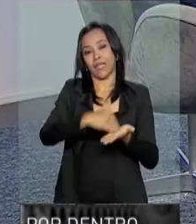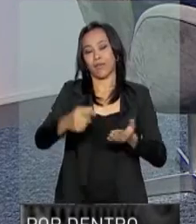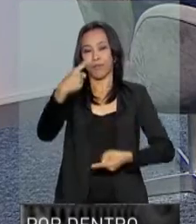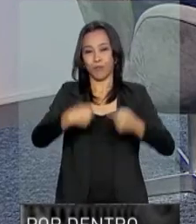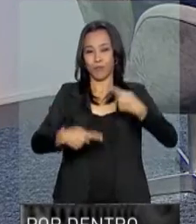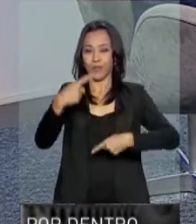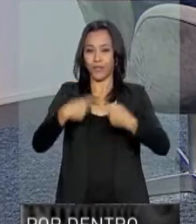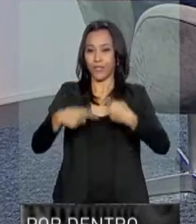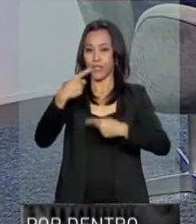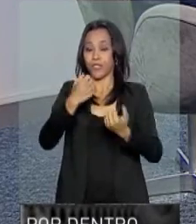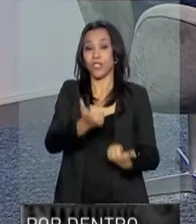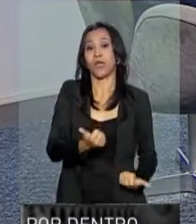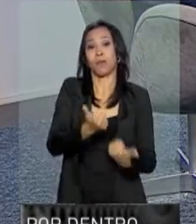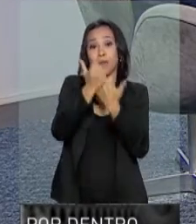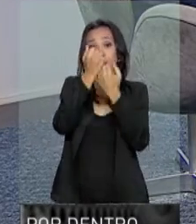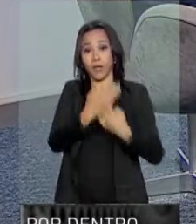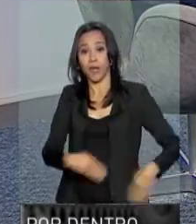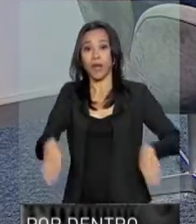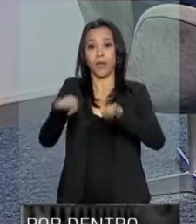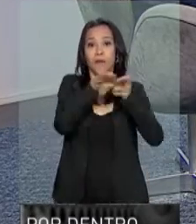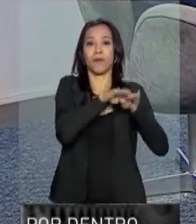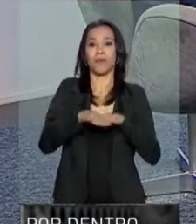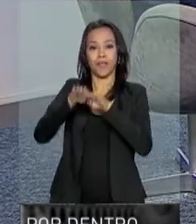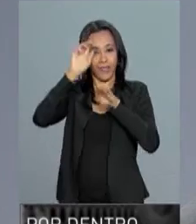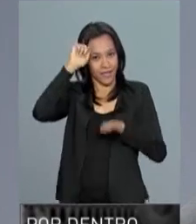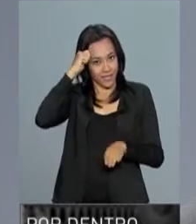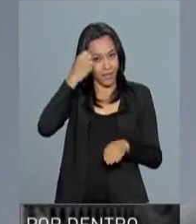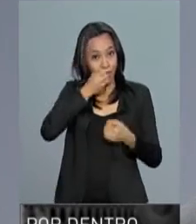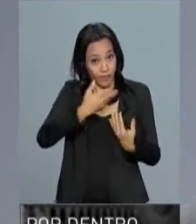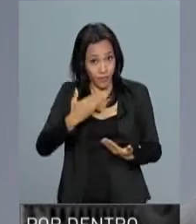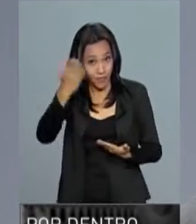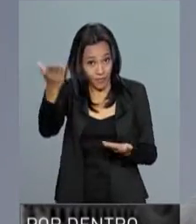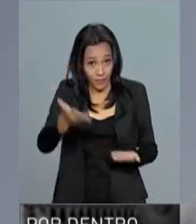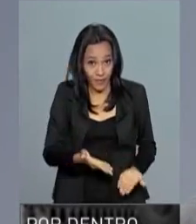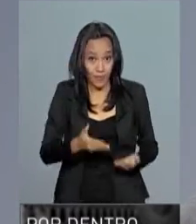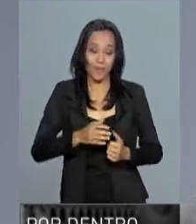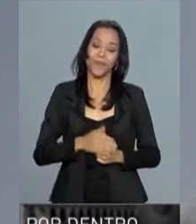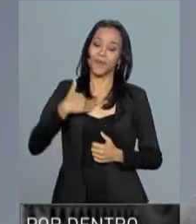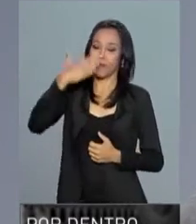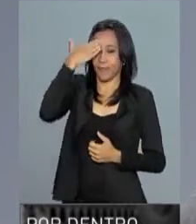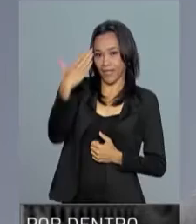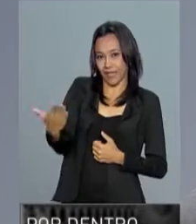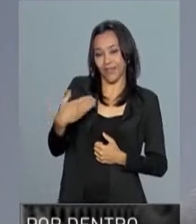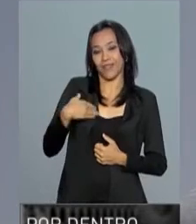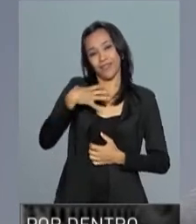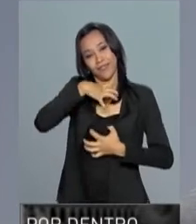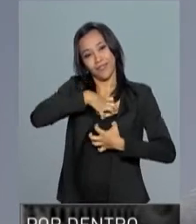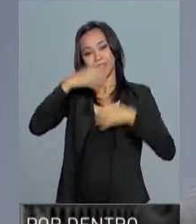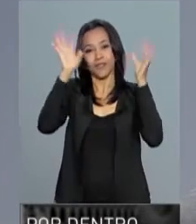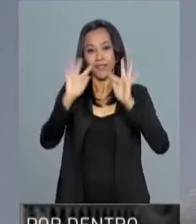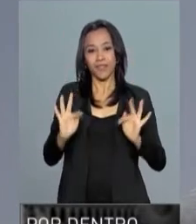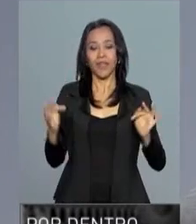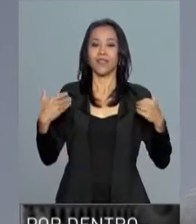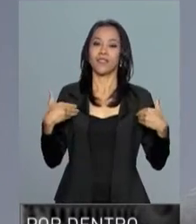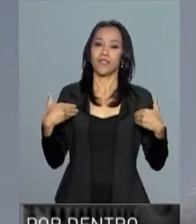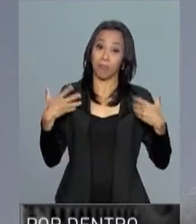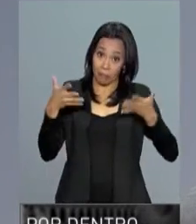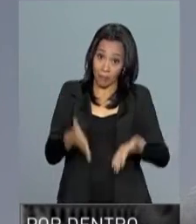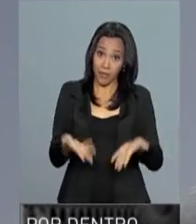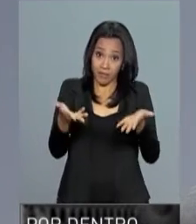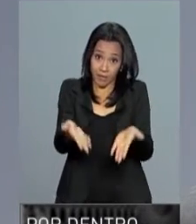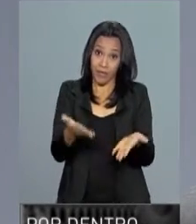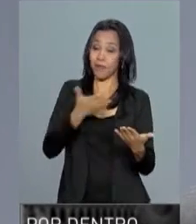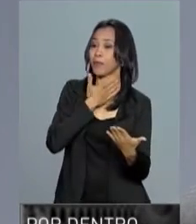Igualdade racial Juvenal Araújo Olá secretário seja bem-vindo Olá Carla Obrigado e novamente aqui a felicidade está por dentro do governo